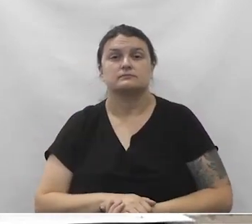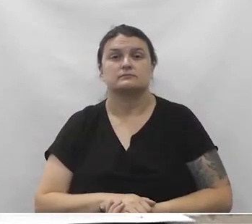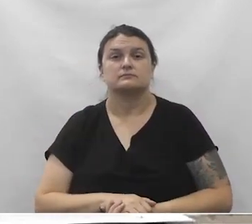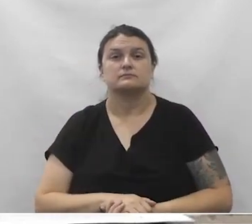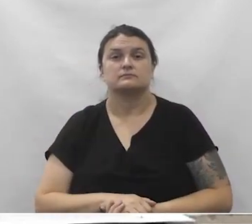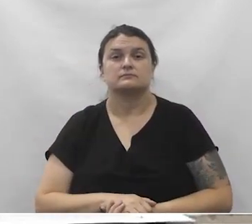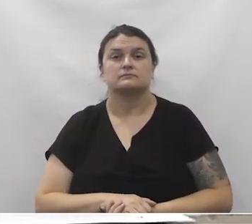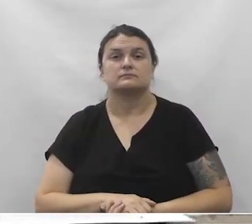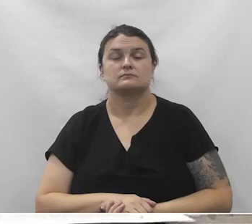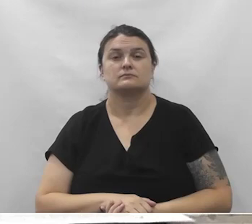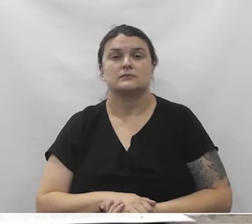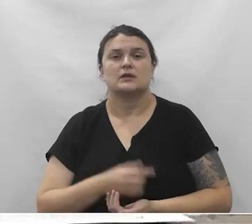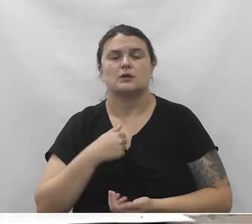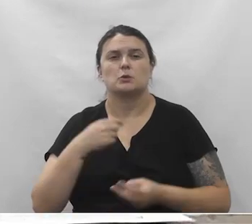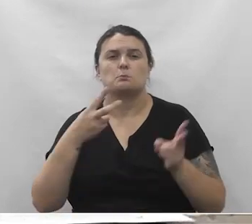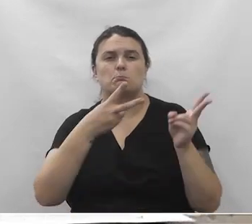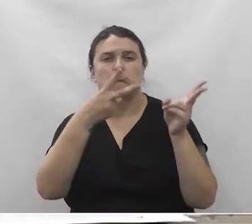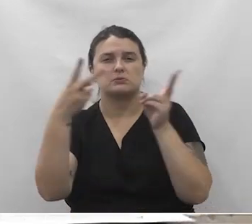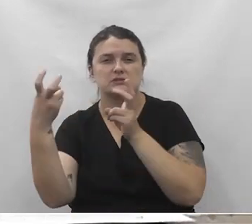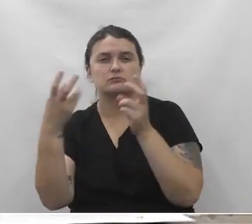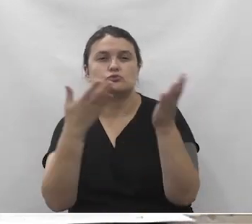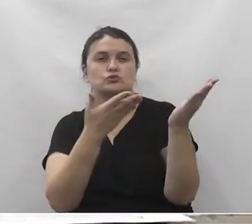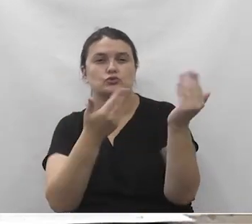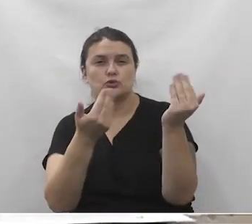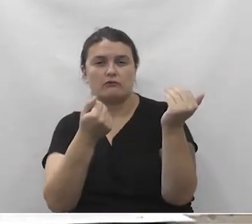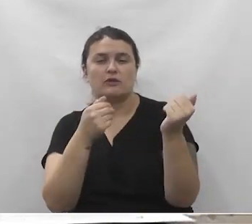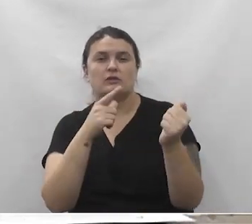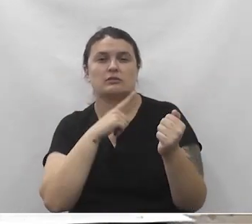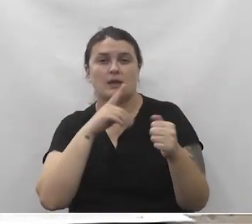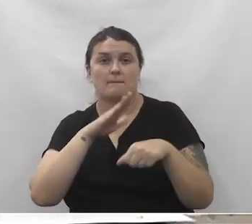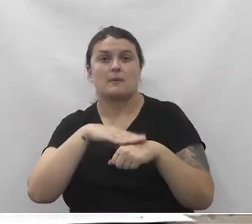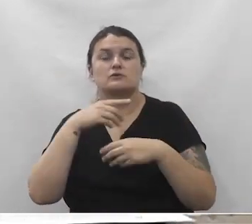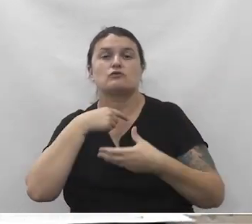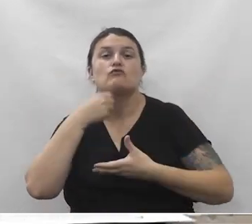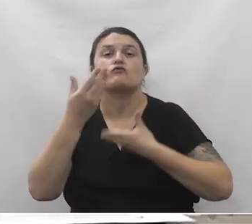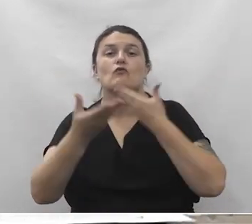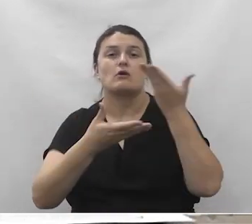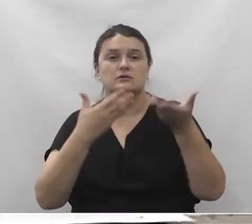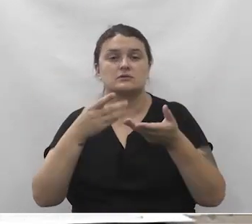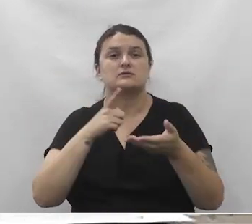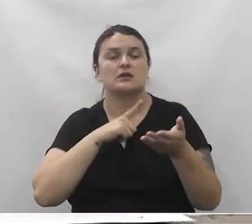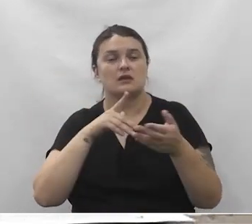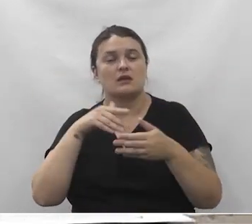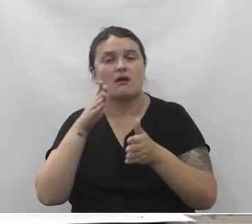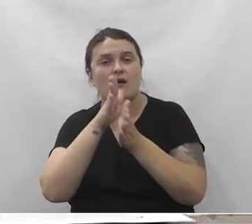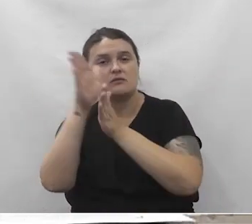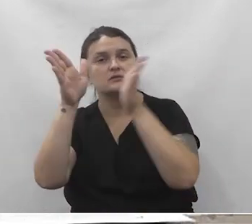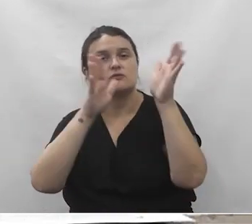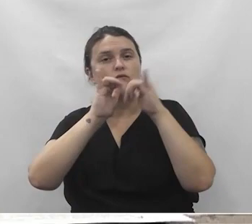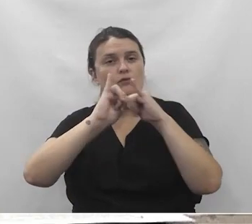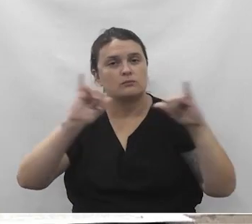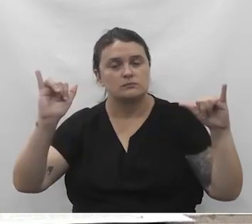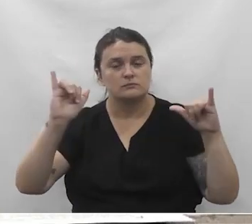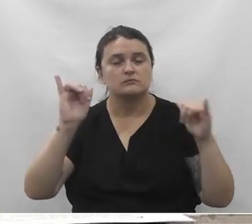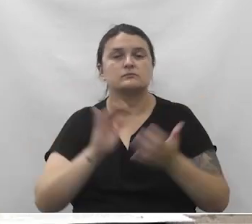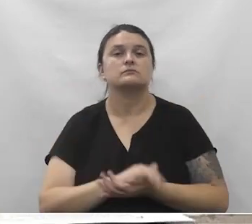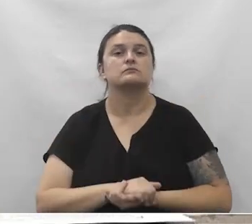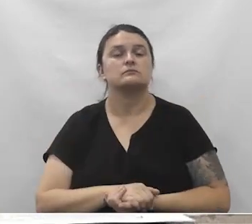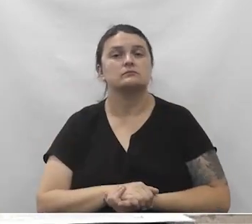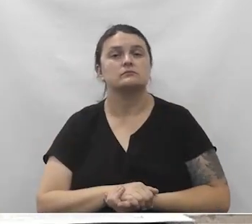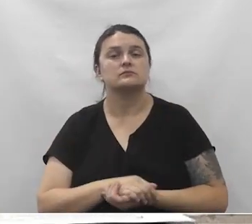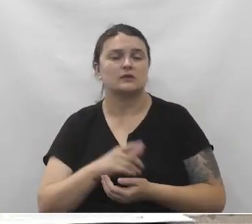né eu tô vendo que nossos jovens estão tendo mais voz ativa tem mais acesso à informação hoje